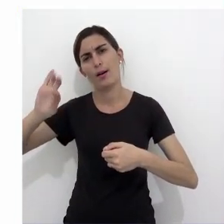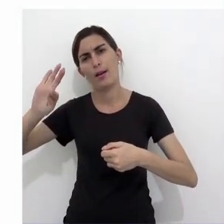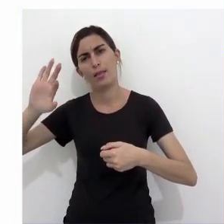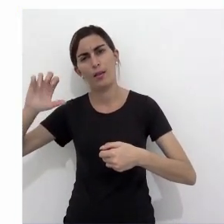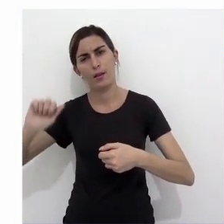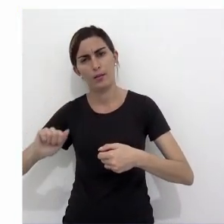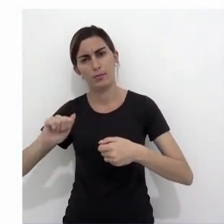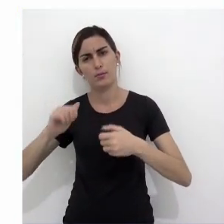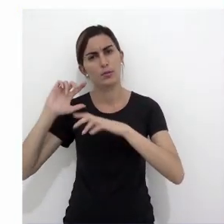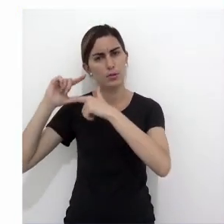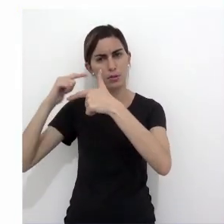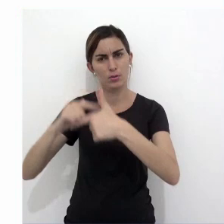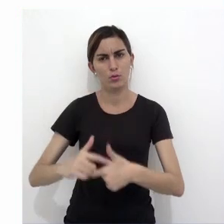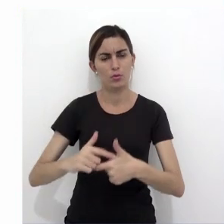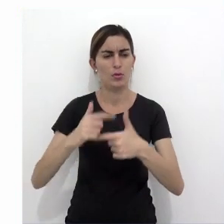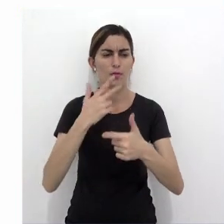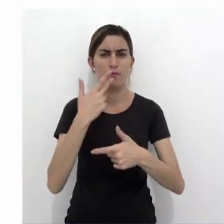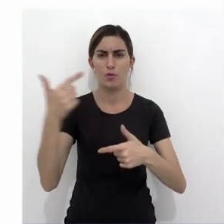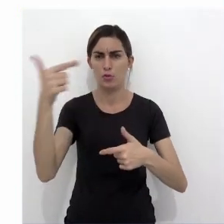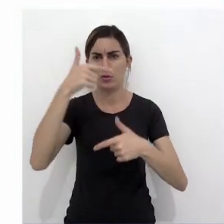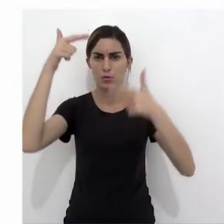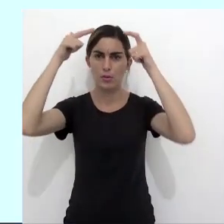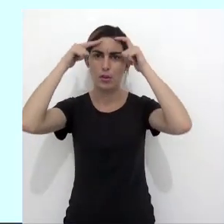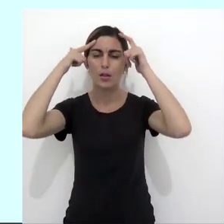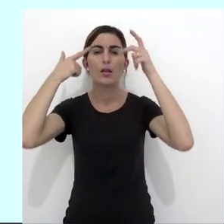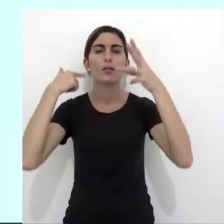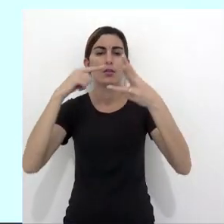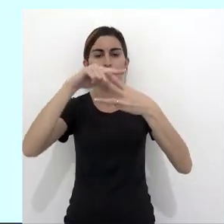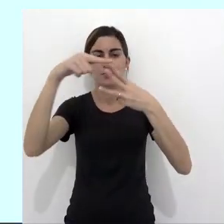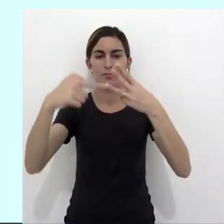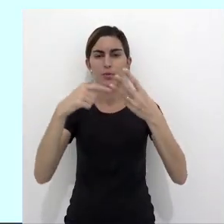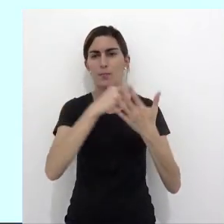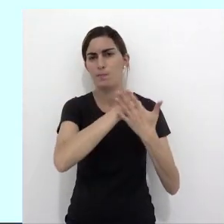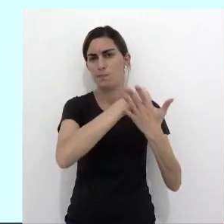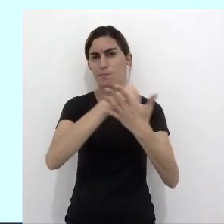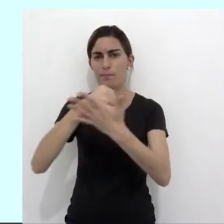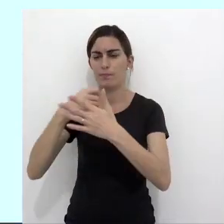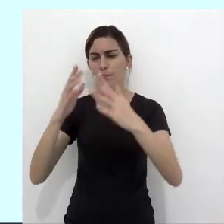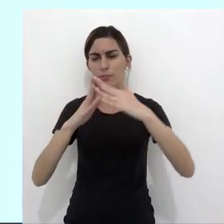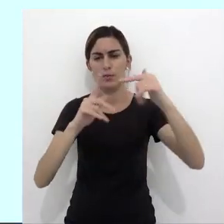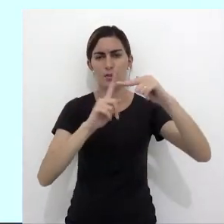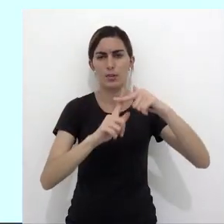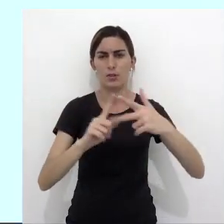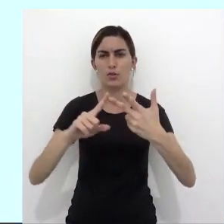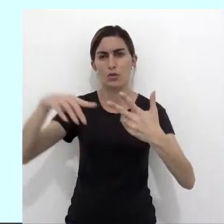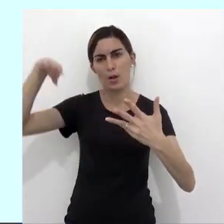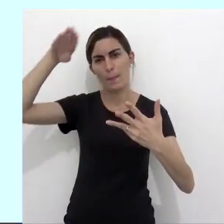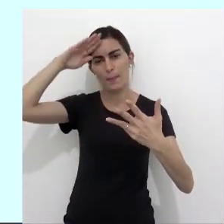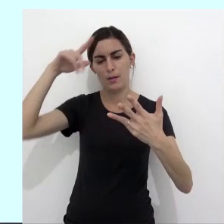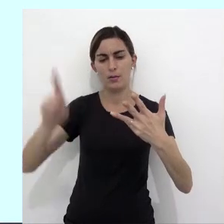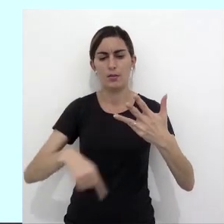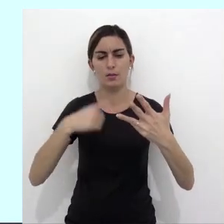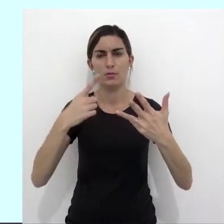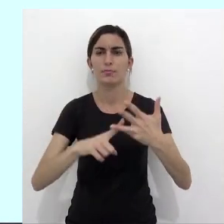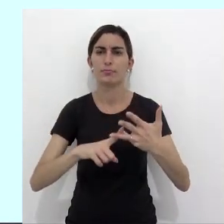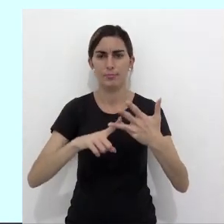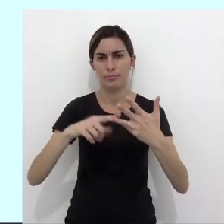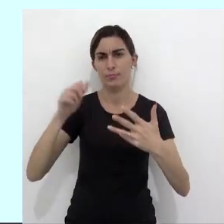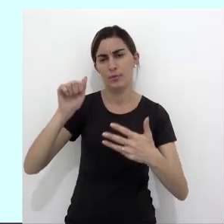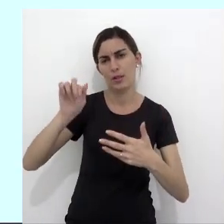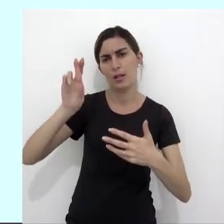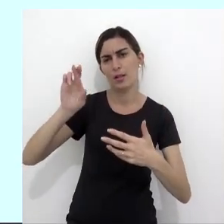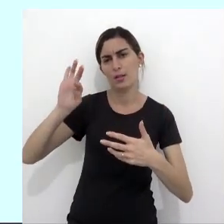Como eu falei, o Segundo Reinado possuía 3 apoios: a igreja, os militares